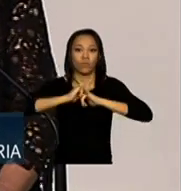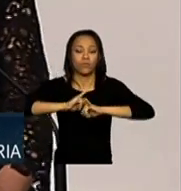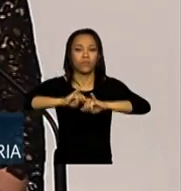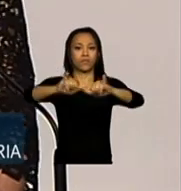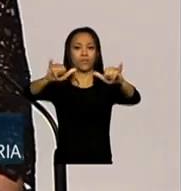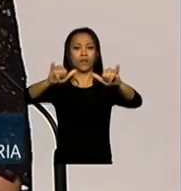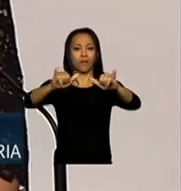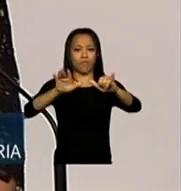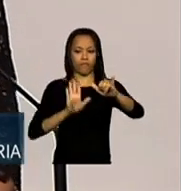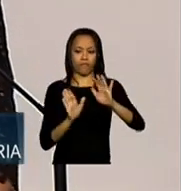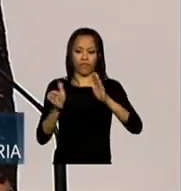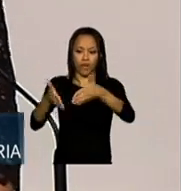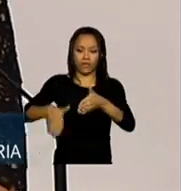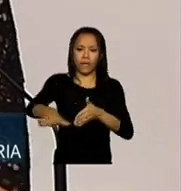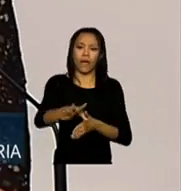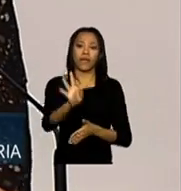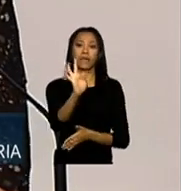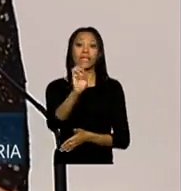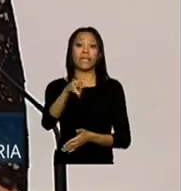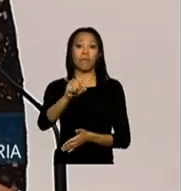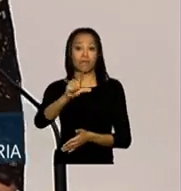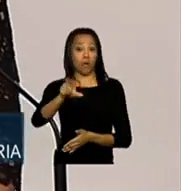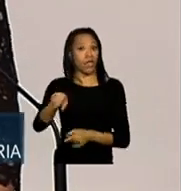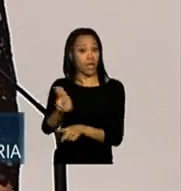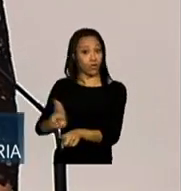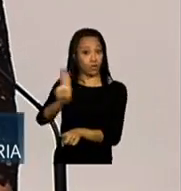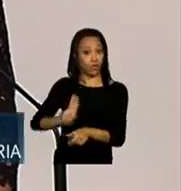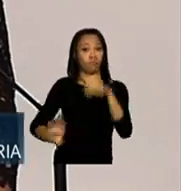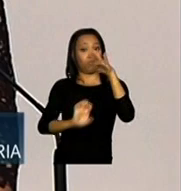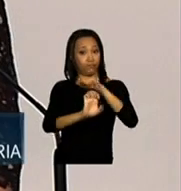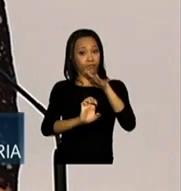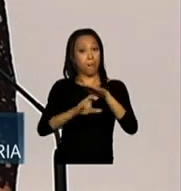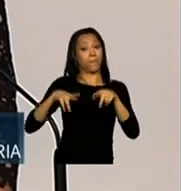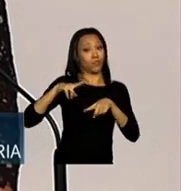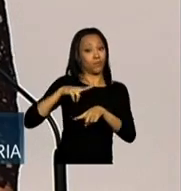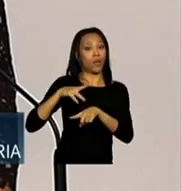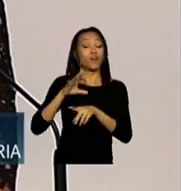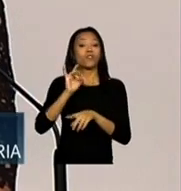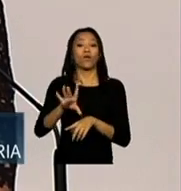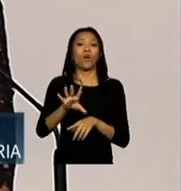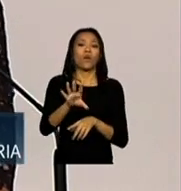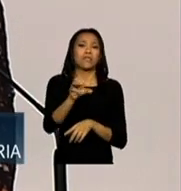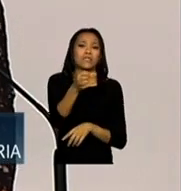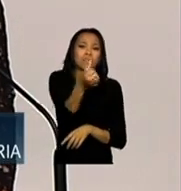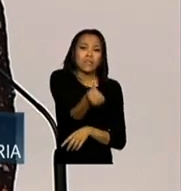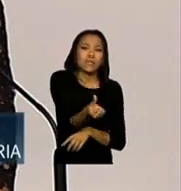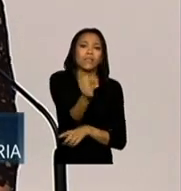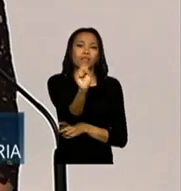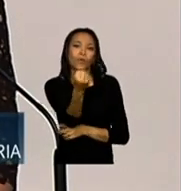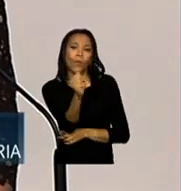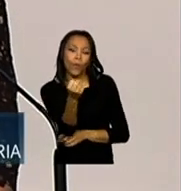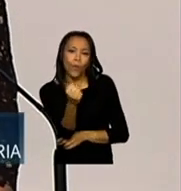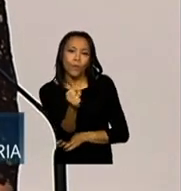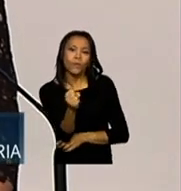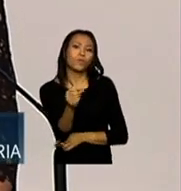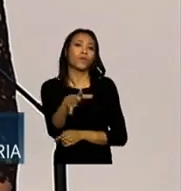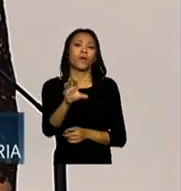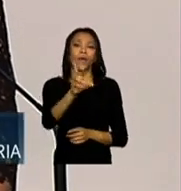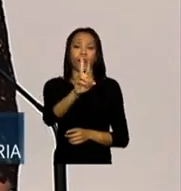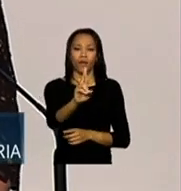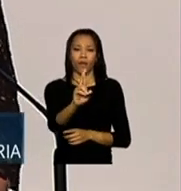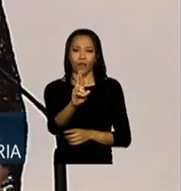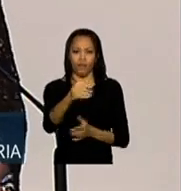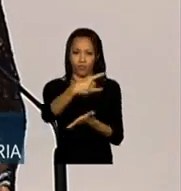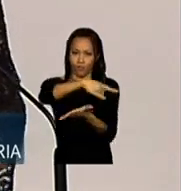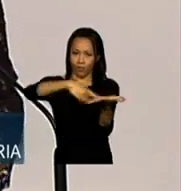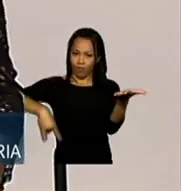de terminais de uso privado foram feitos 68 requerimentos envolvendo